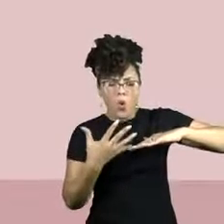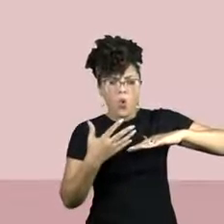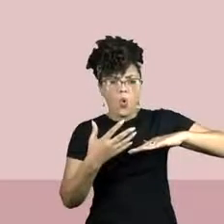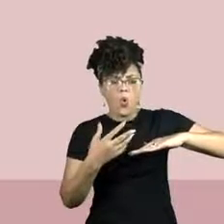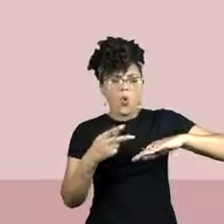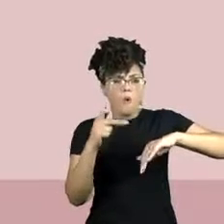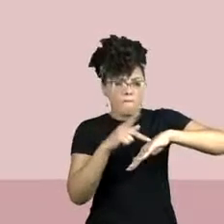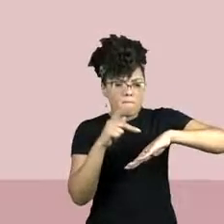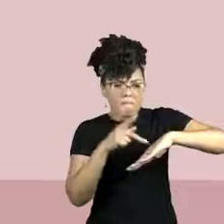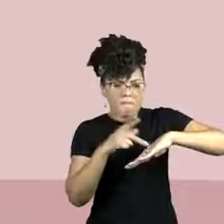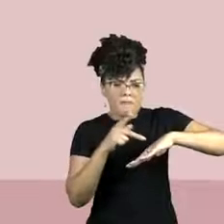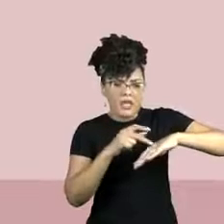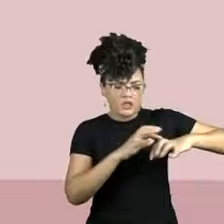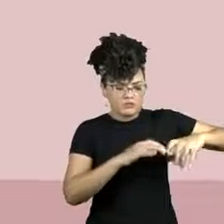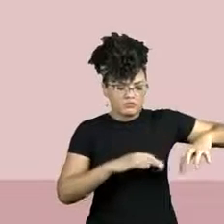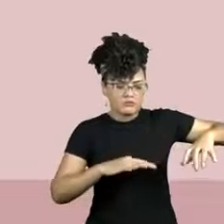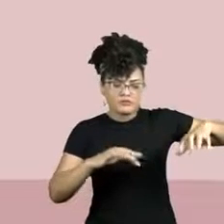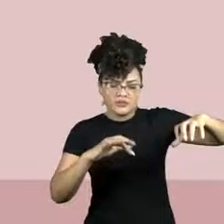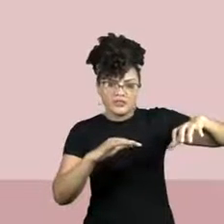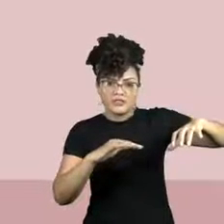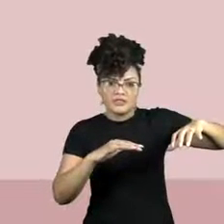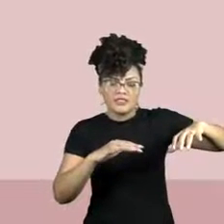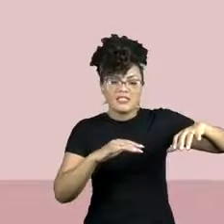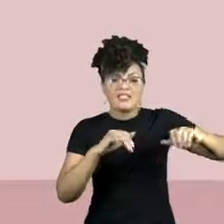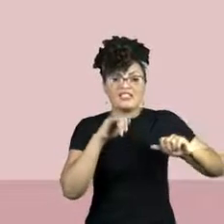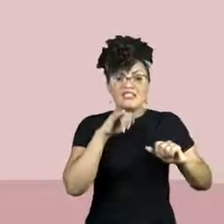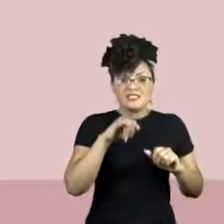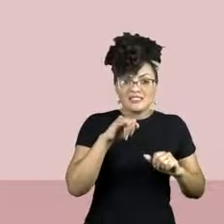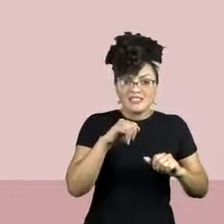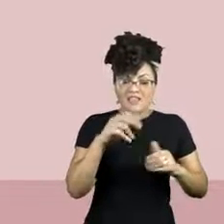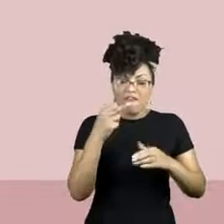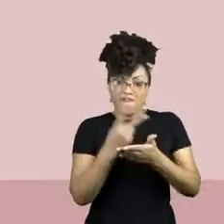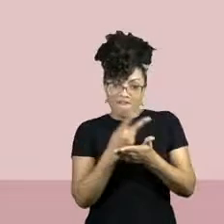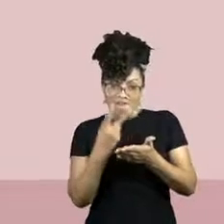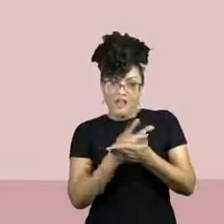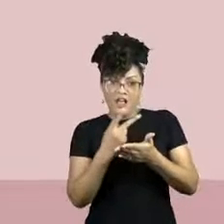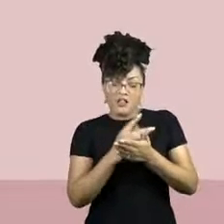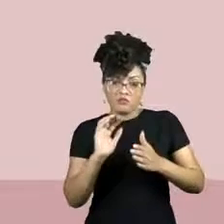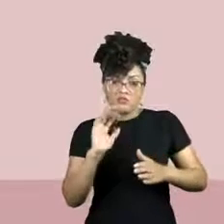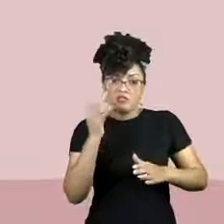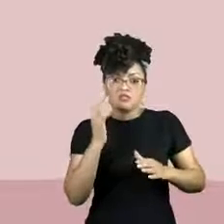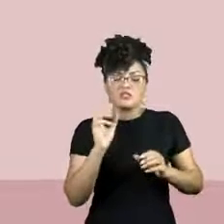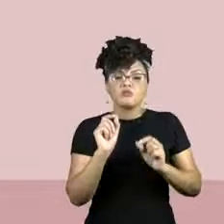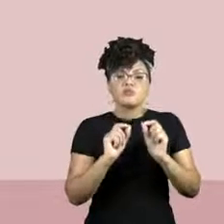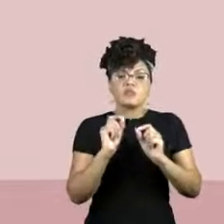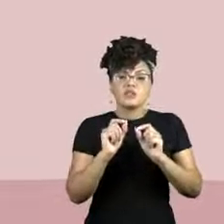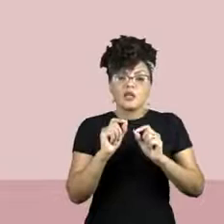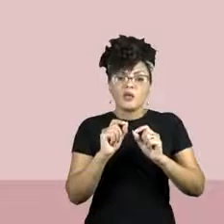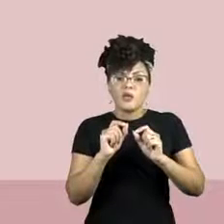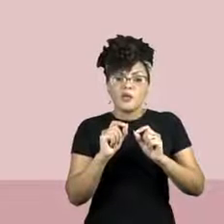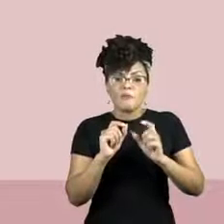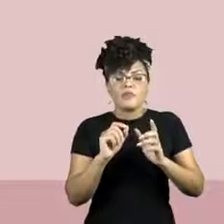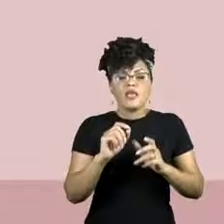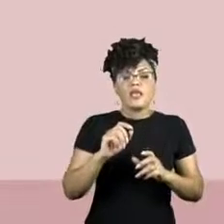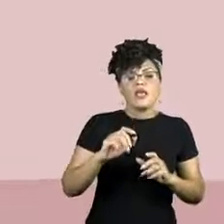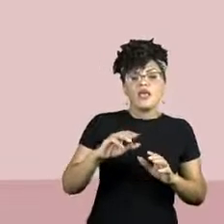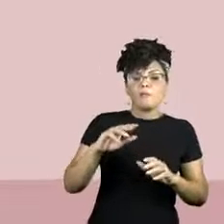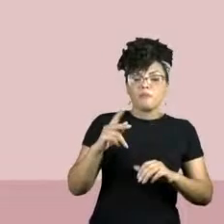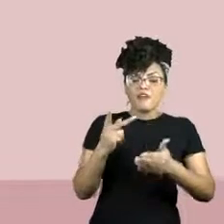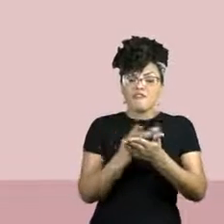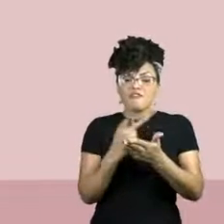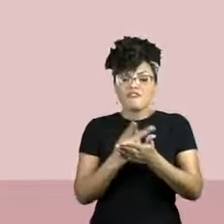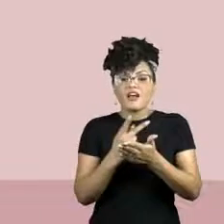rochoso. Evidentemente, se houver uma situação de falha aqui, é uma falha do tipo translacional, onde ela tende a fazer